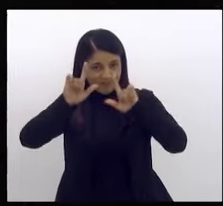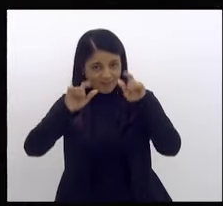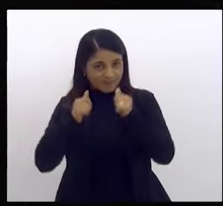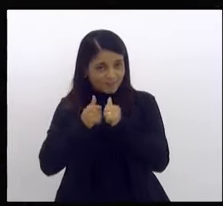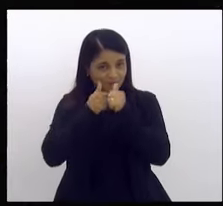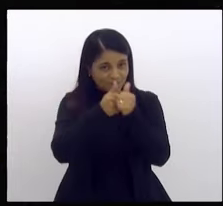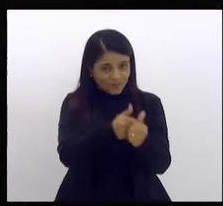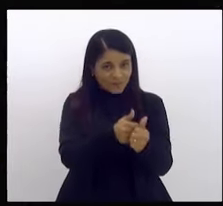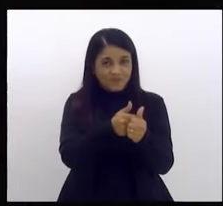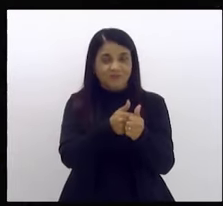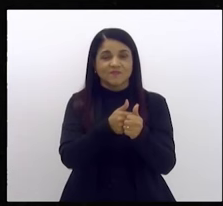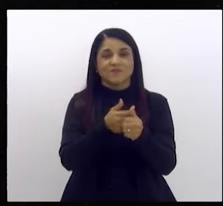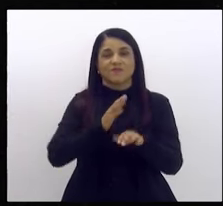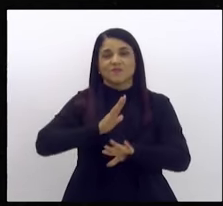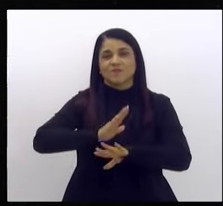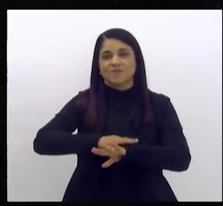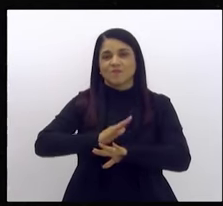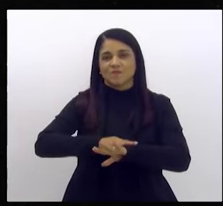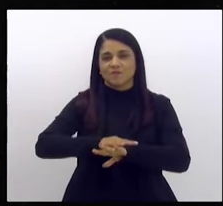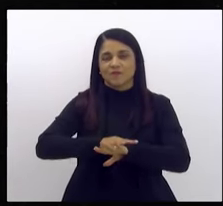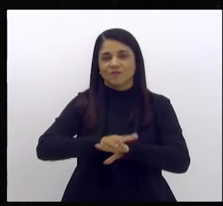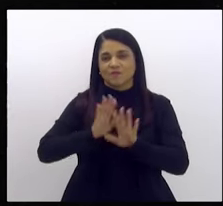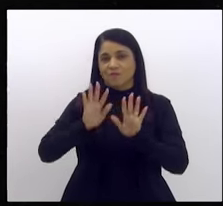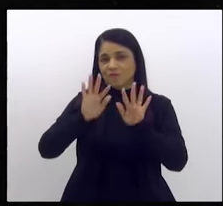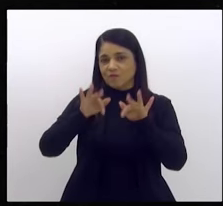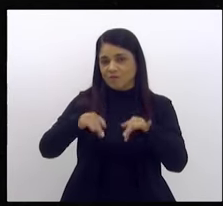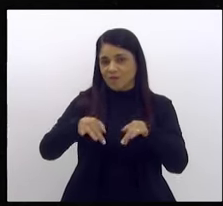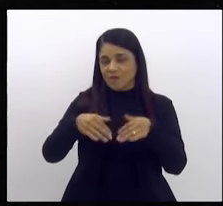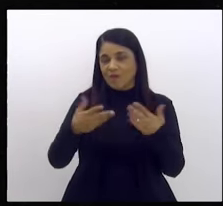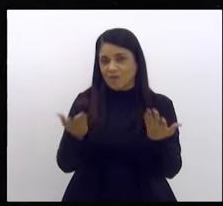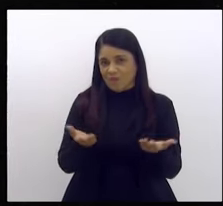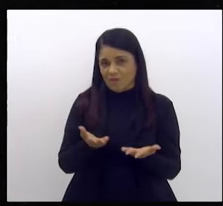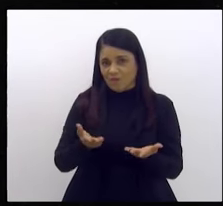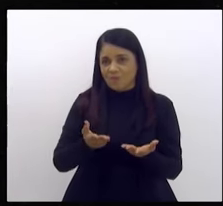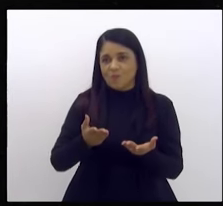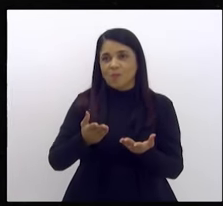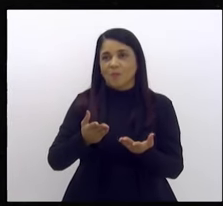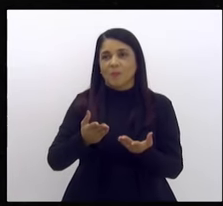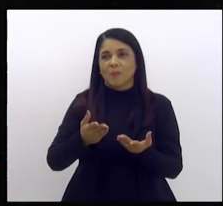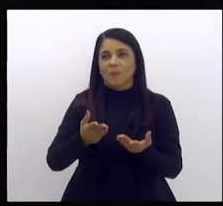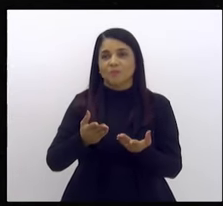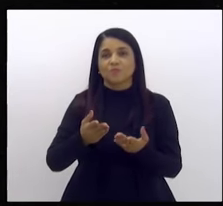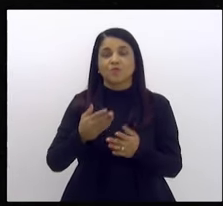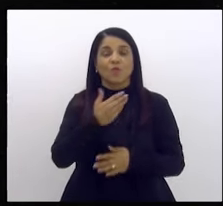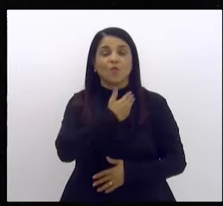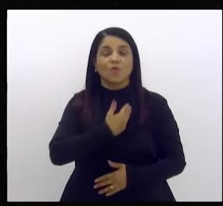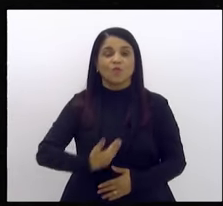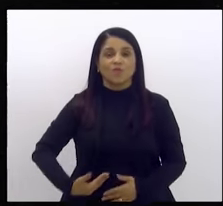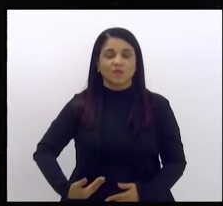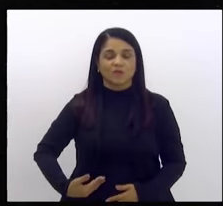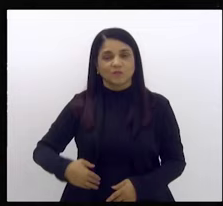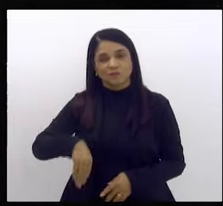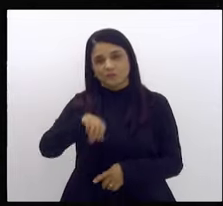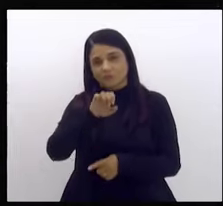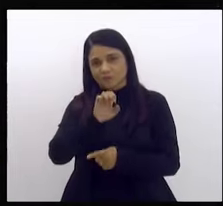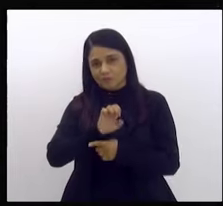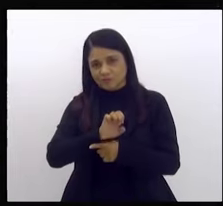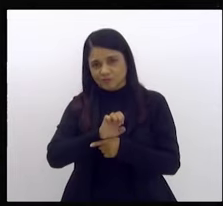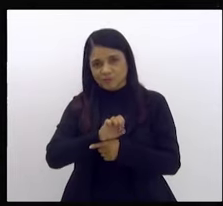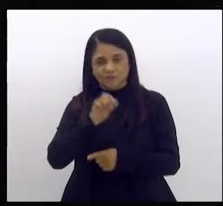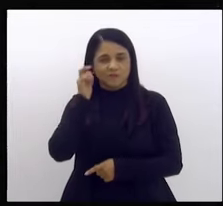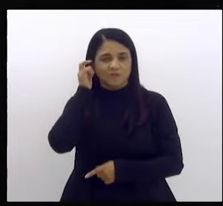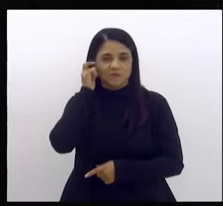queria, nesse momento do expediente final, me dirigir diretamente ao governador do Estado, o senhor